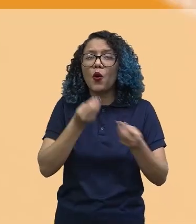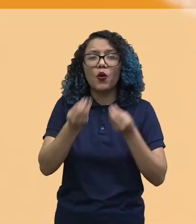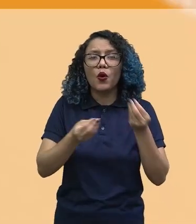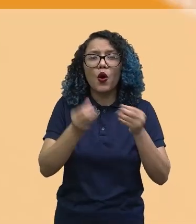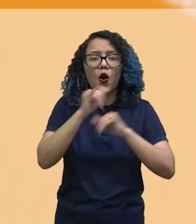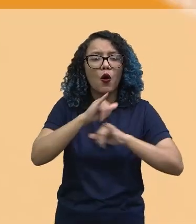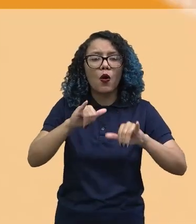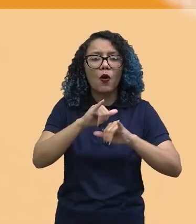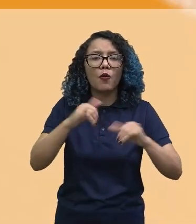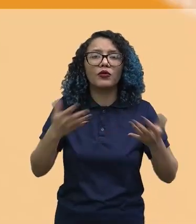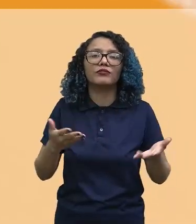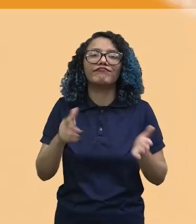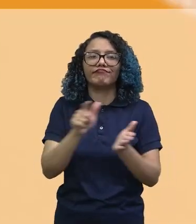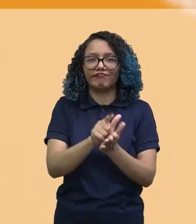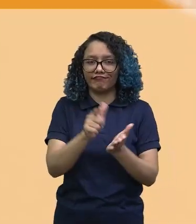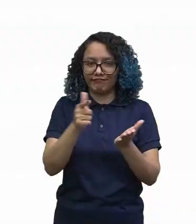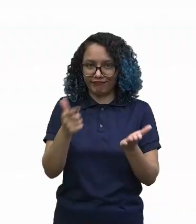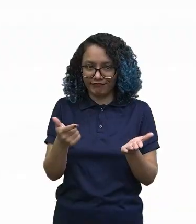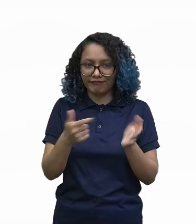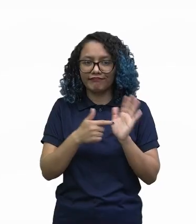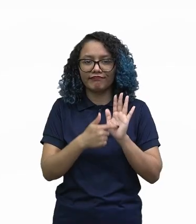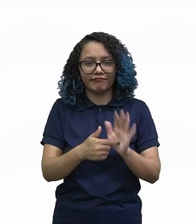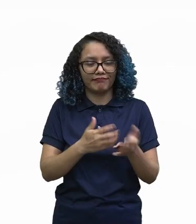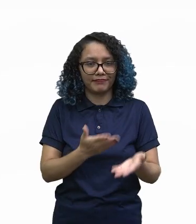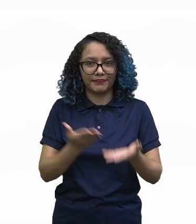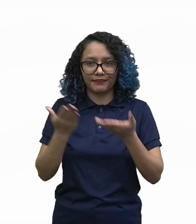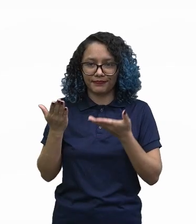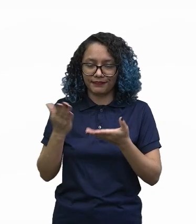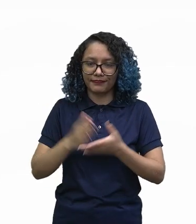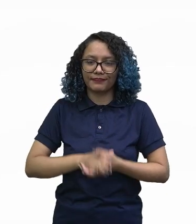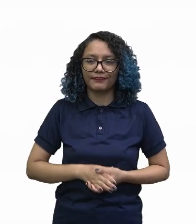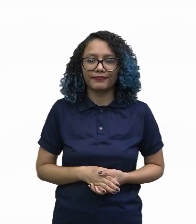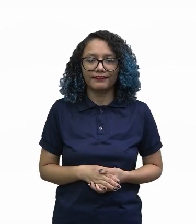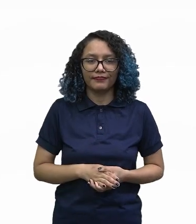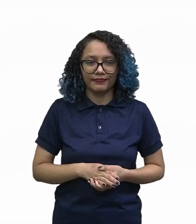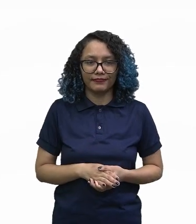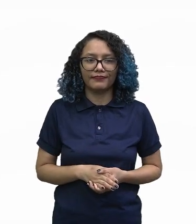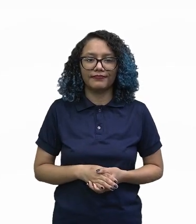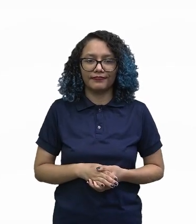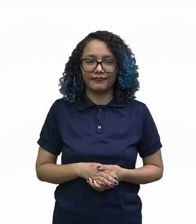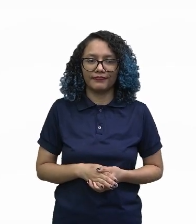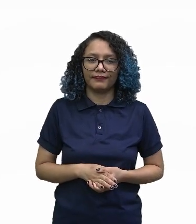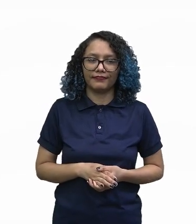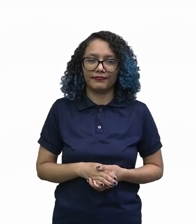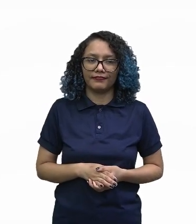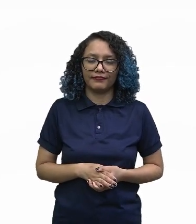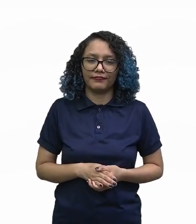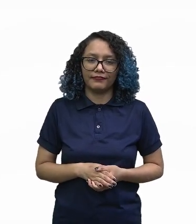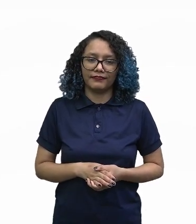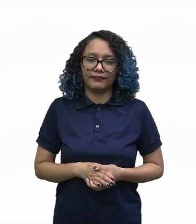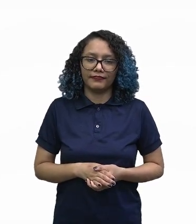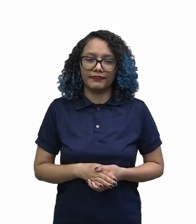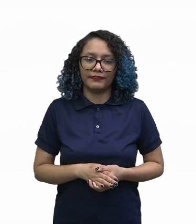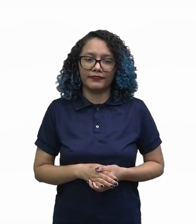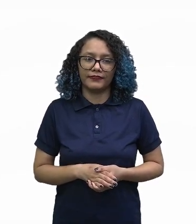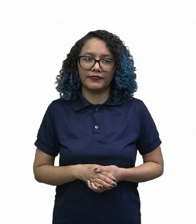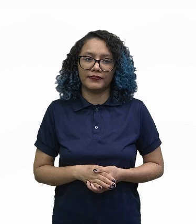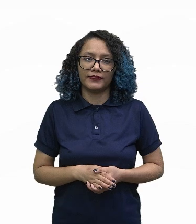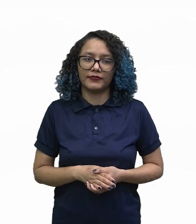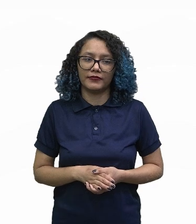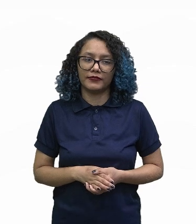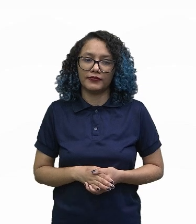em massa. E como a gente pode perceber na nossa próxima cartela, essas representações, elas